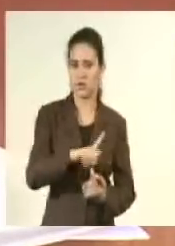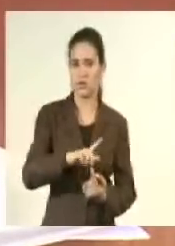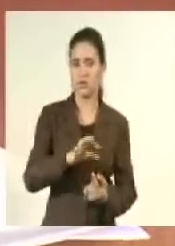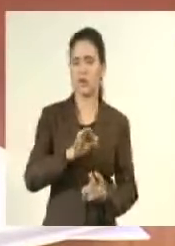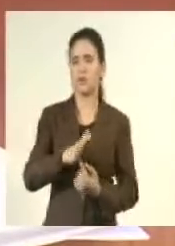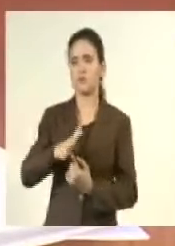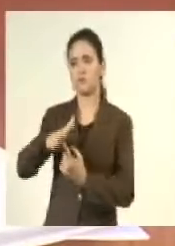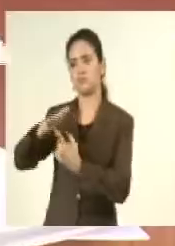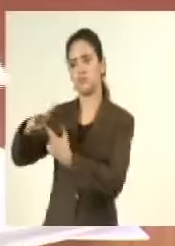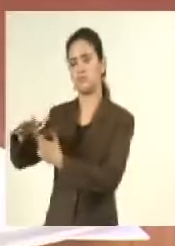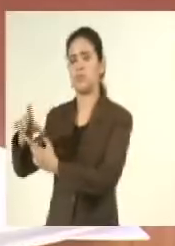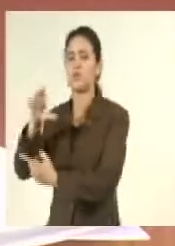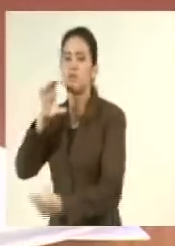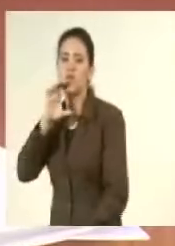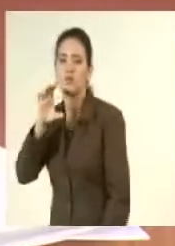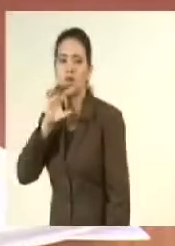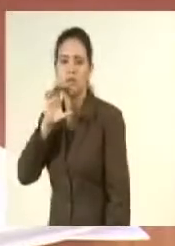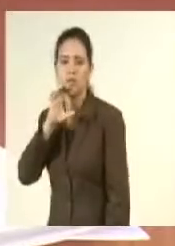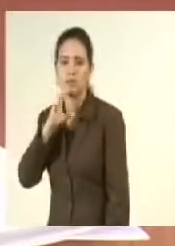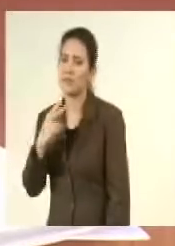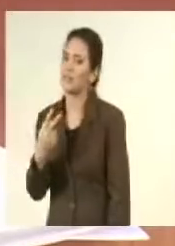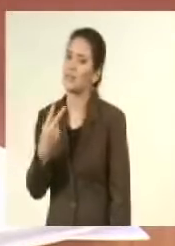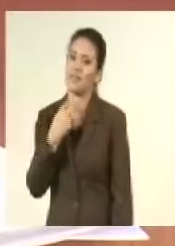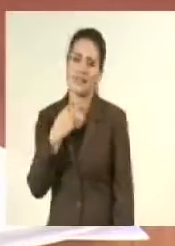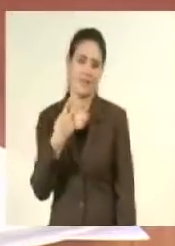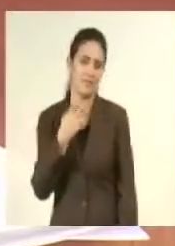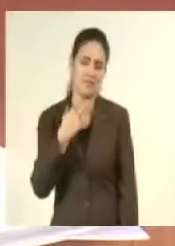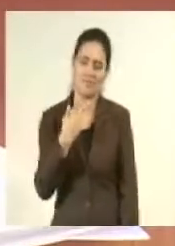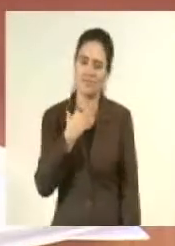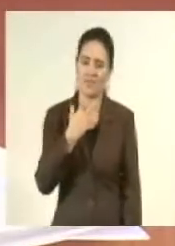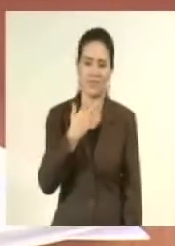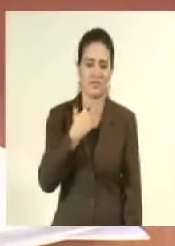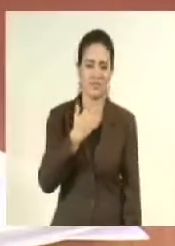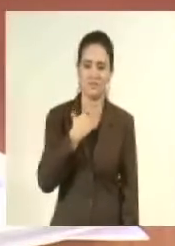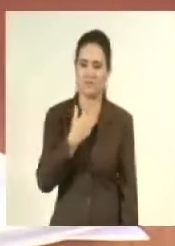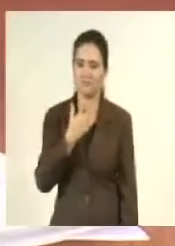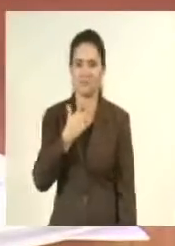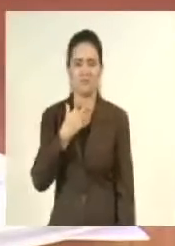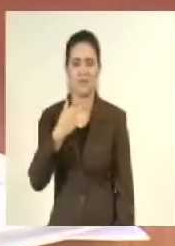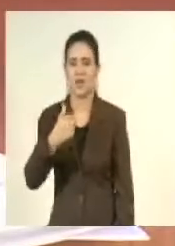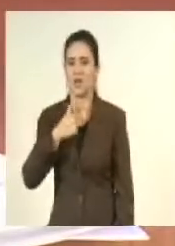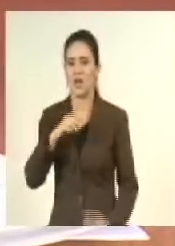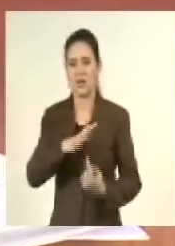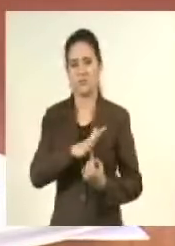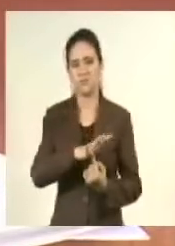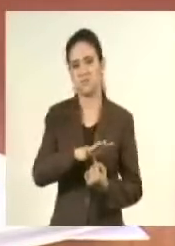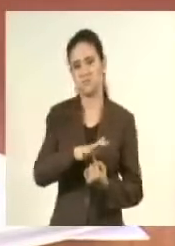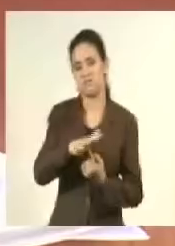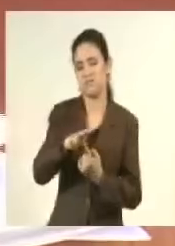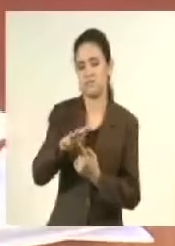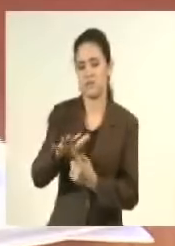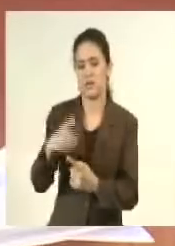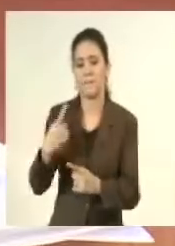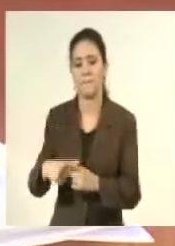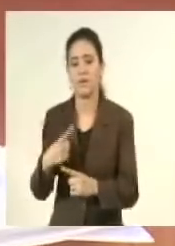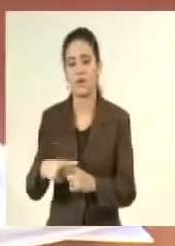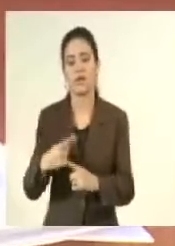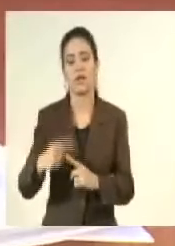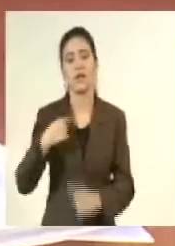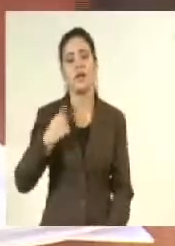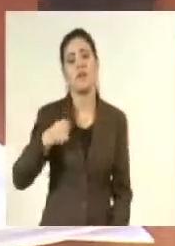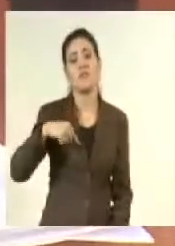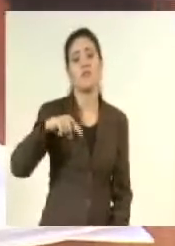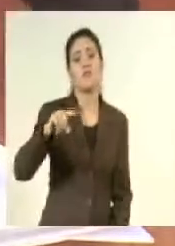Impossível eu ter feito um voo São Luís-Coroatá se eu estava nesse evento,